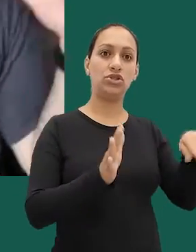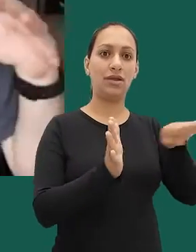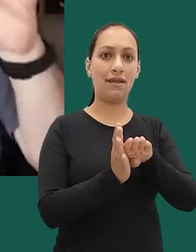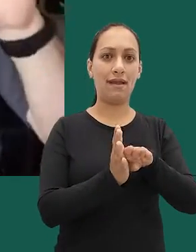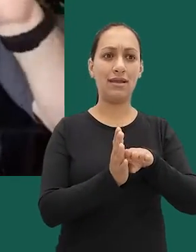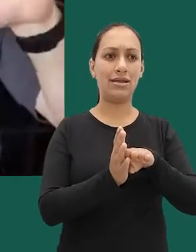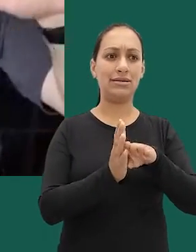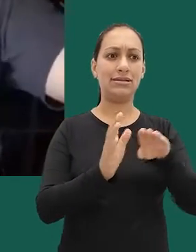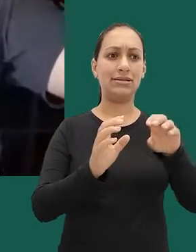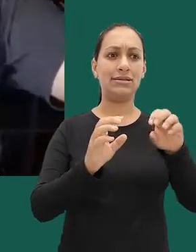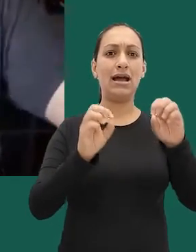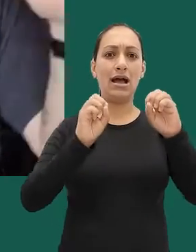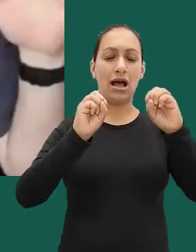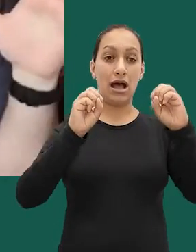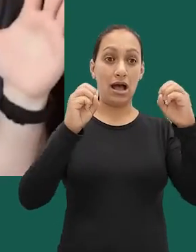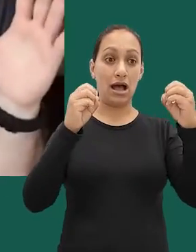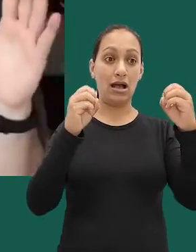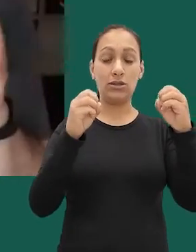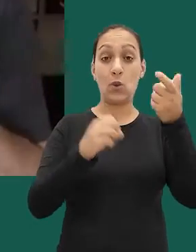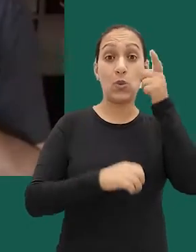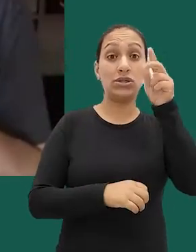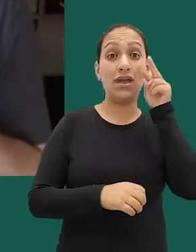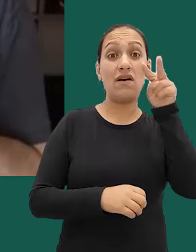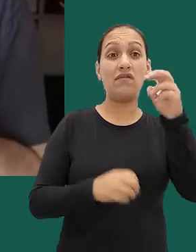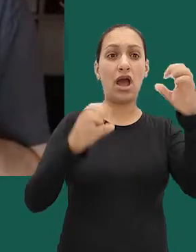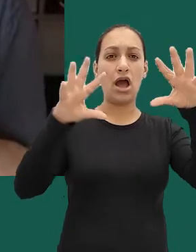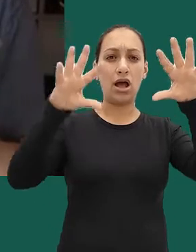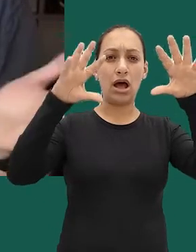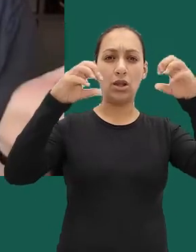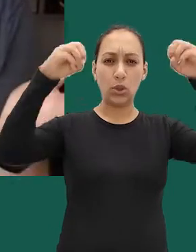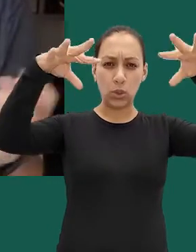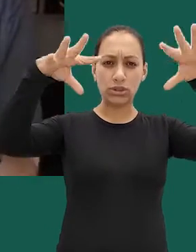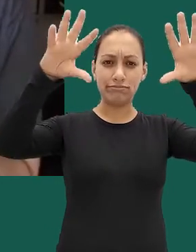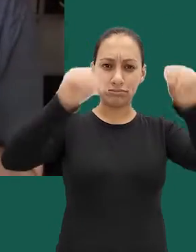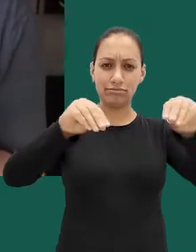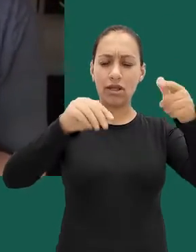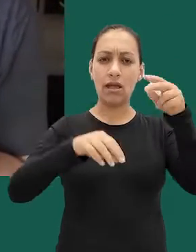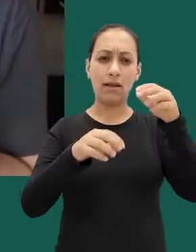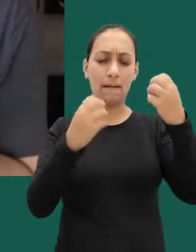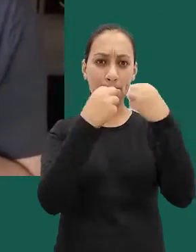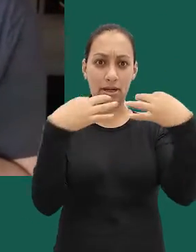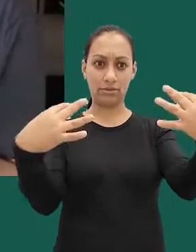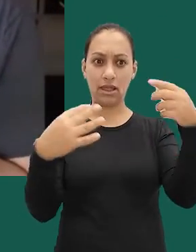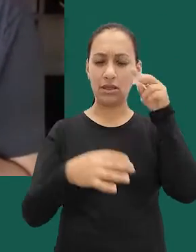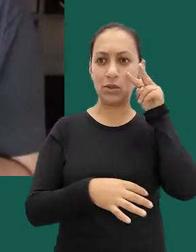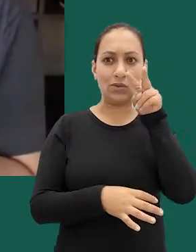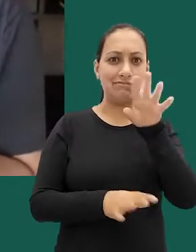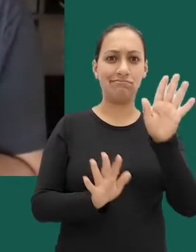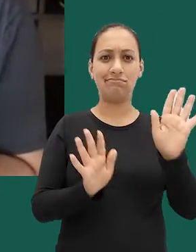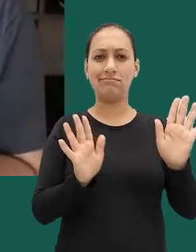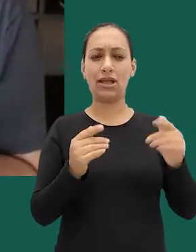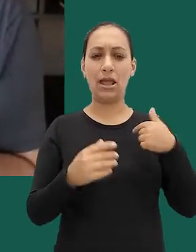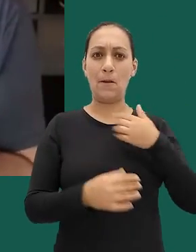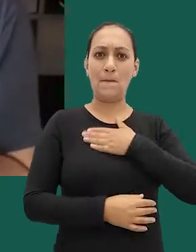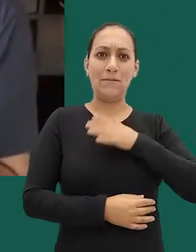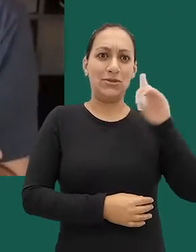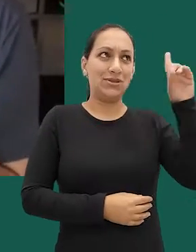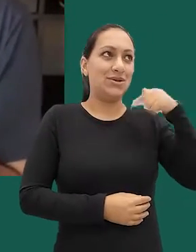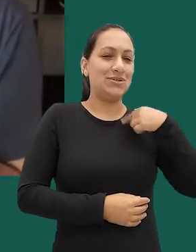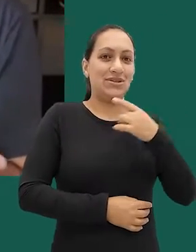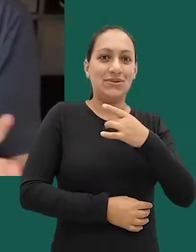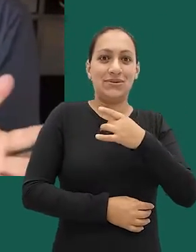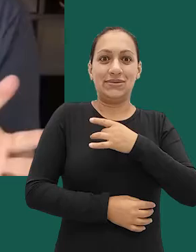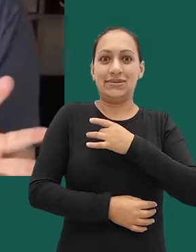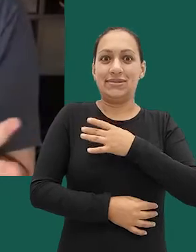luzes estavam absurdas, eu não conseguia ver a plateia, eu falei, meu Deus, preciso ir embora daqui,